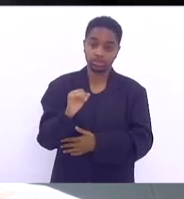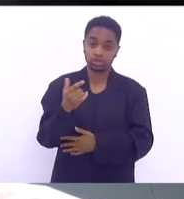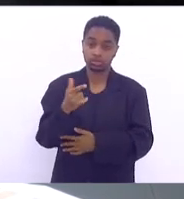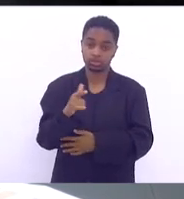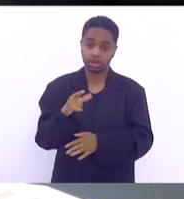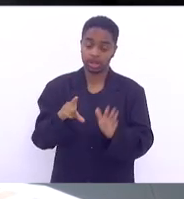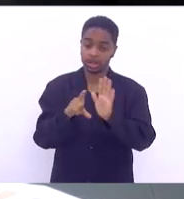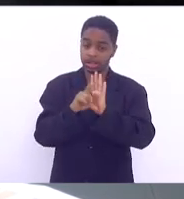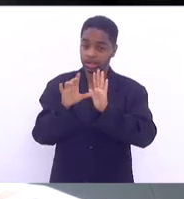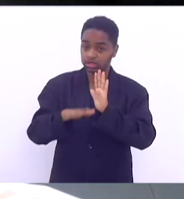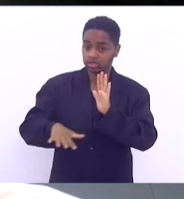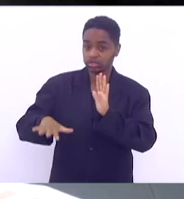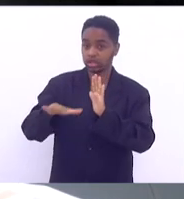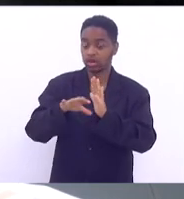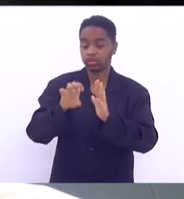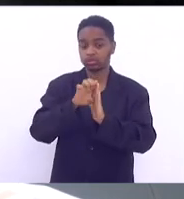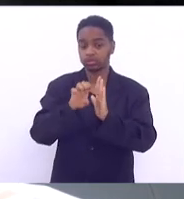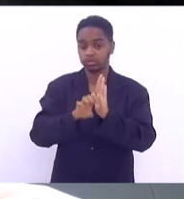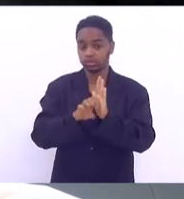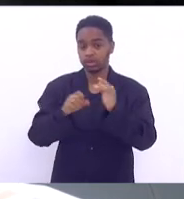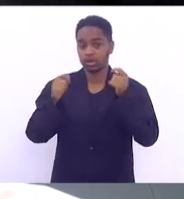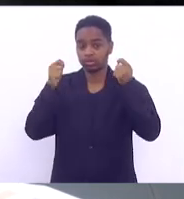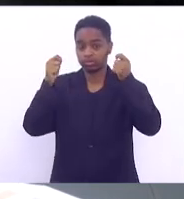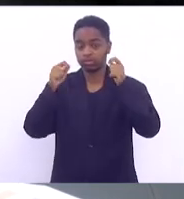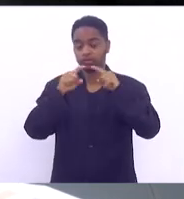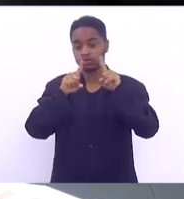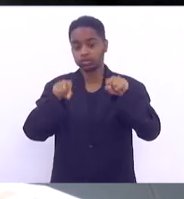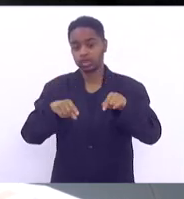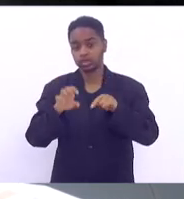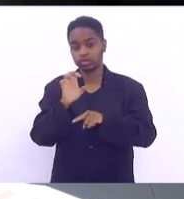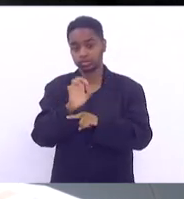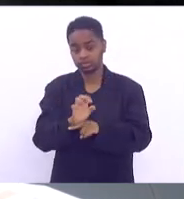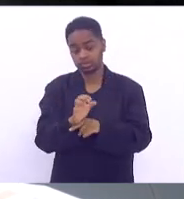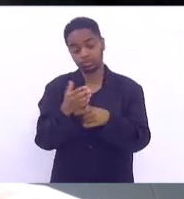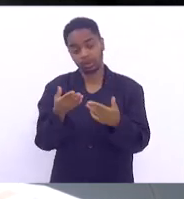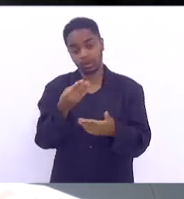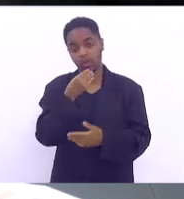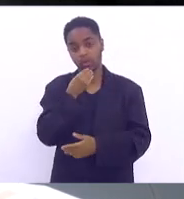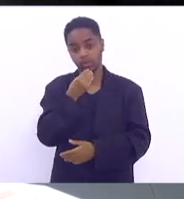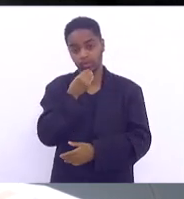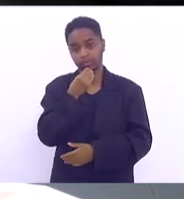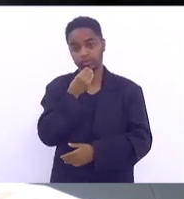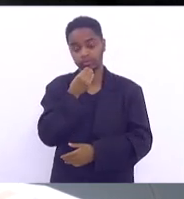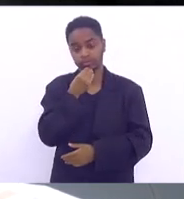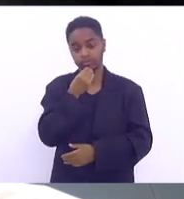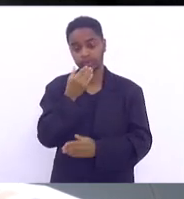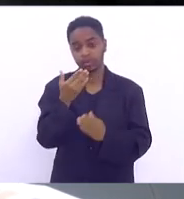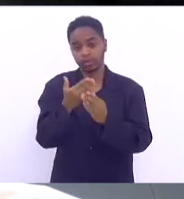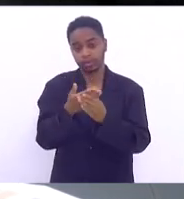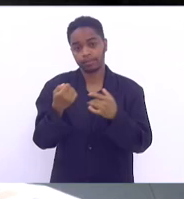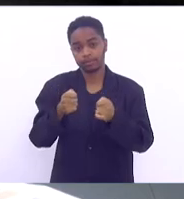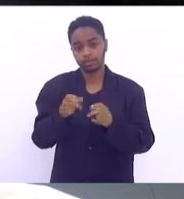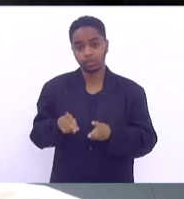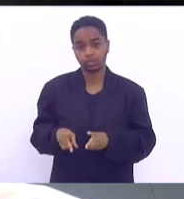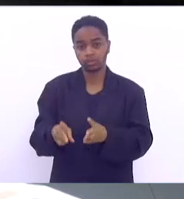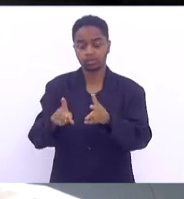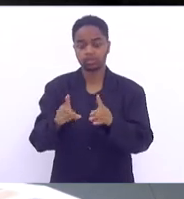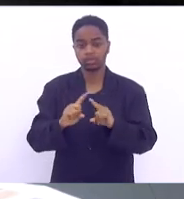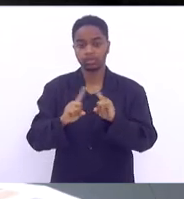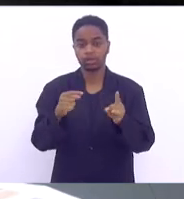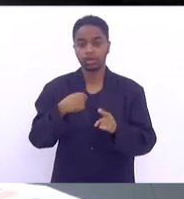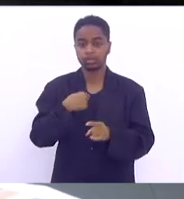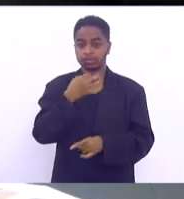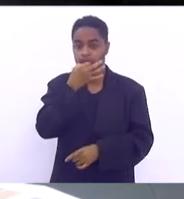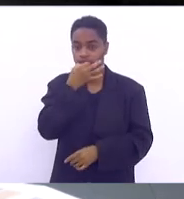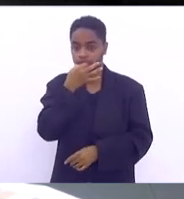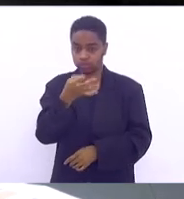lei geral do Estatuto do Servidor Estadual, evidentemente que o processo deveria prosseguir. Mas é uma